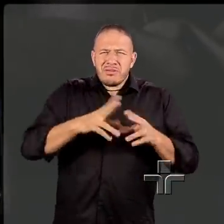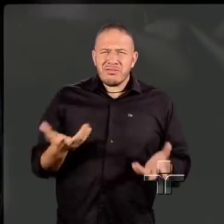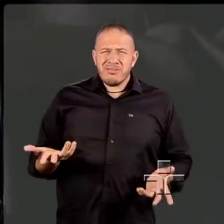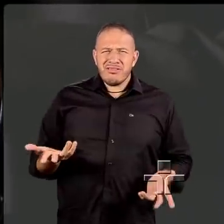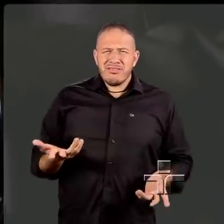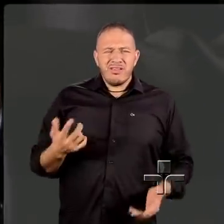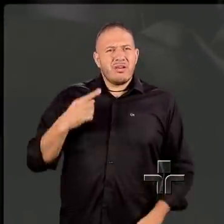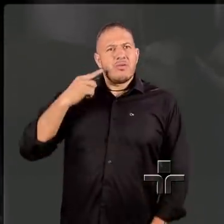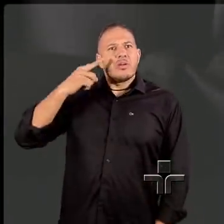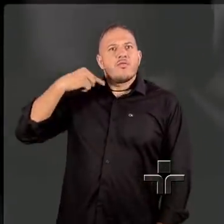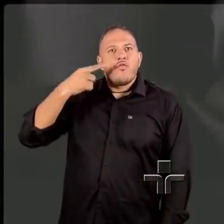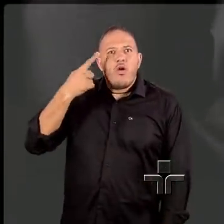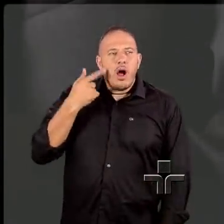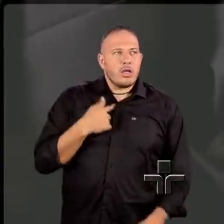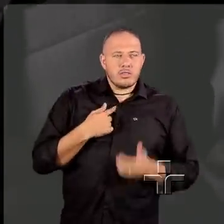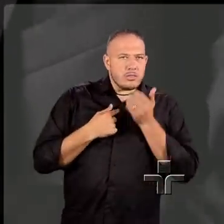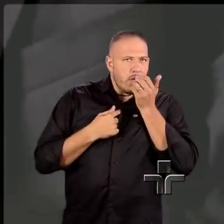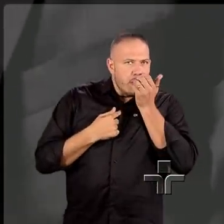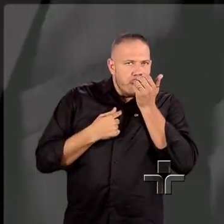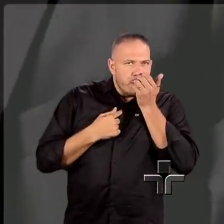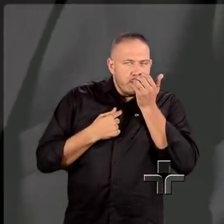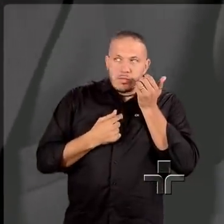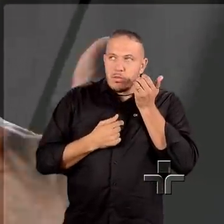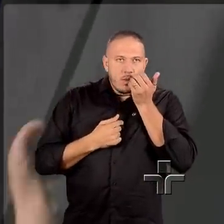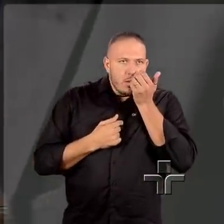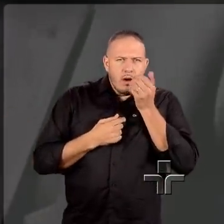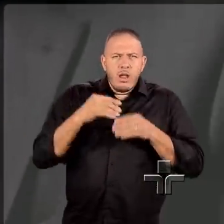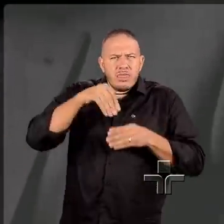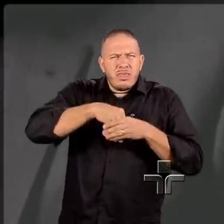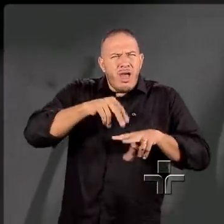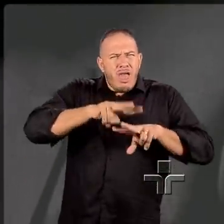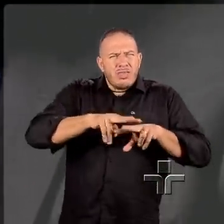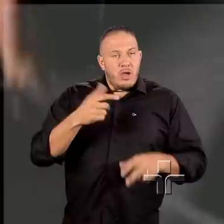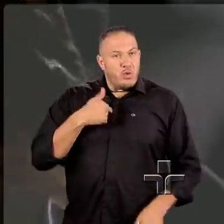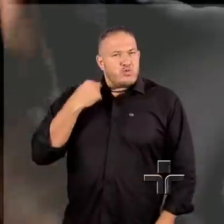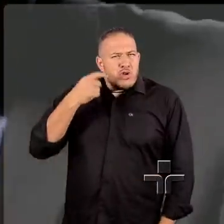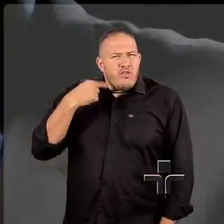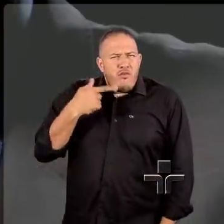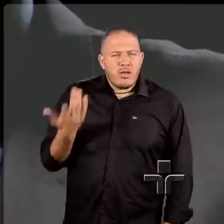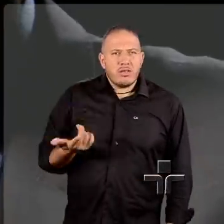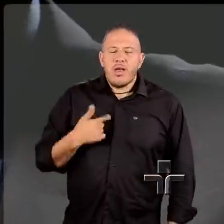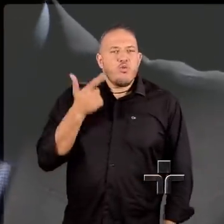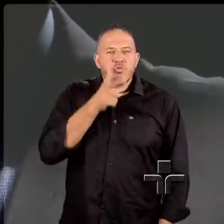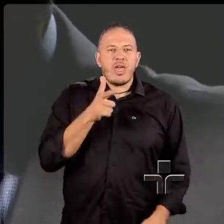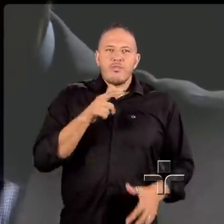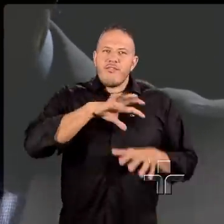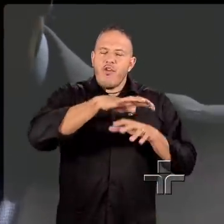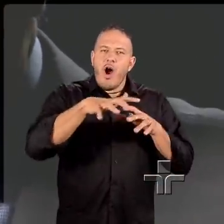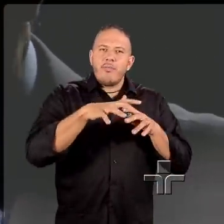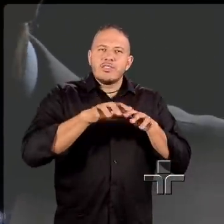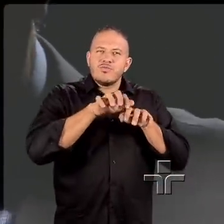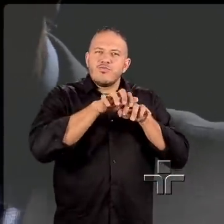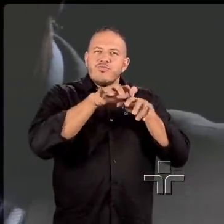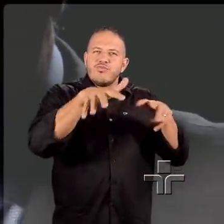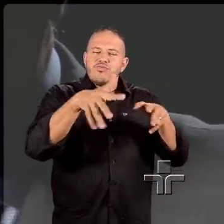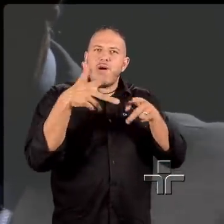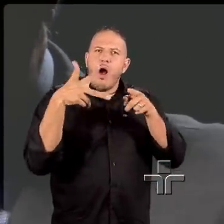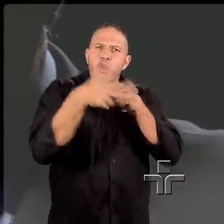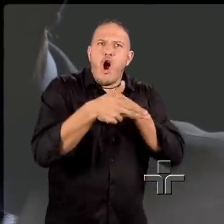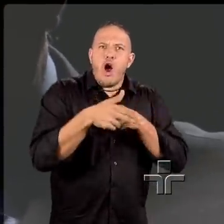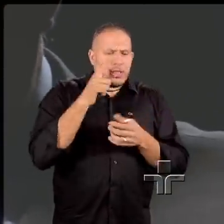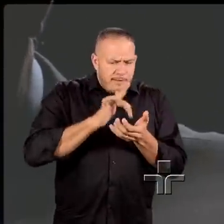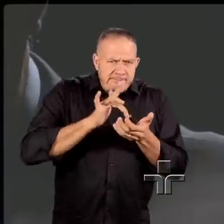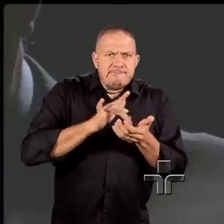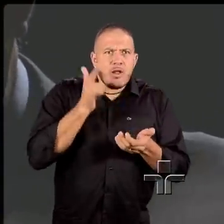advogados podem conversar com seus clientes, eu sou advogado, mas não tem um mecanismo, como existe nos países mais civilizados, onde se